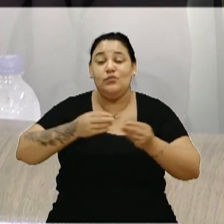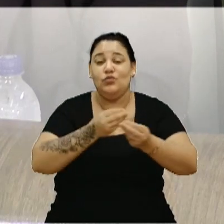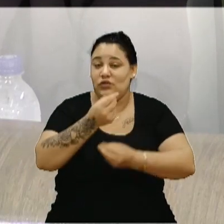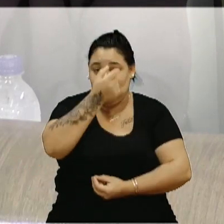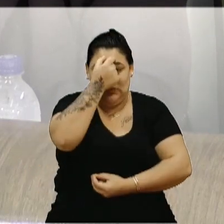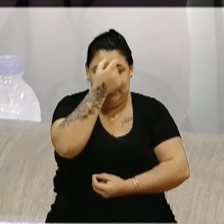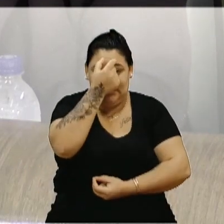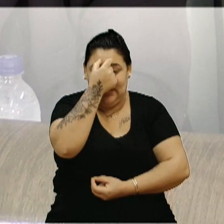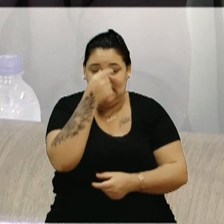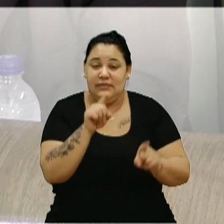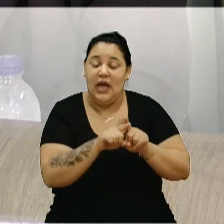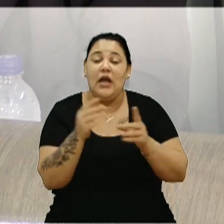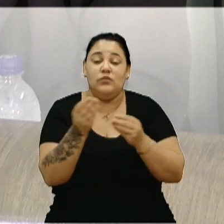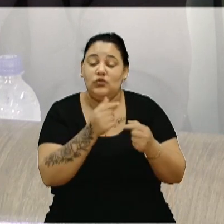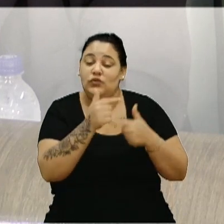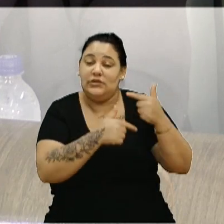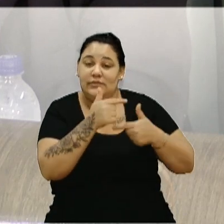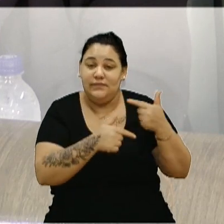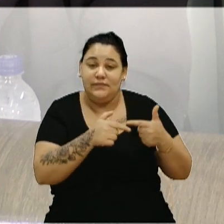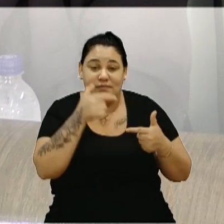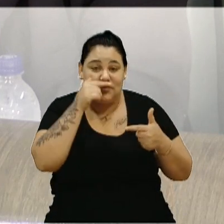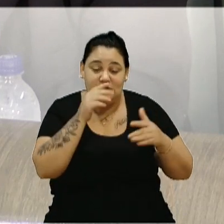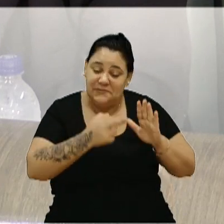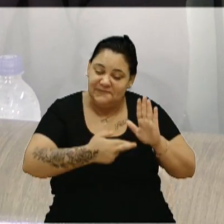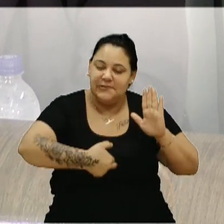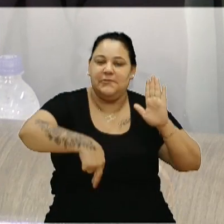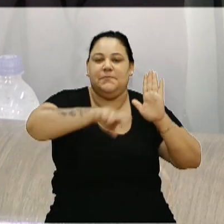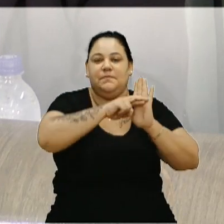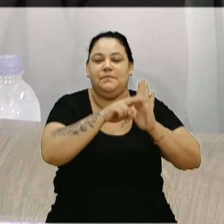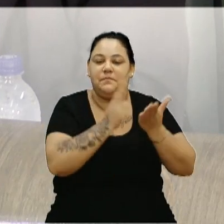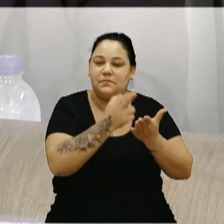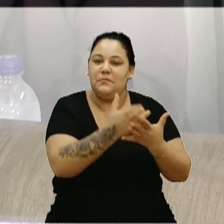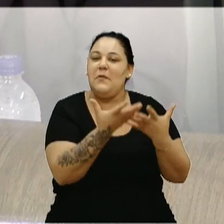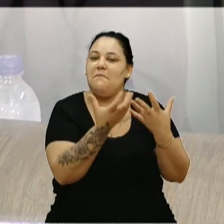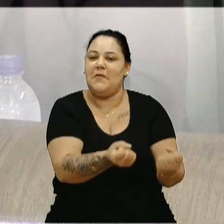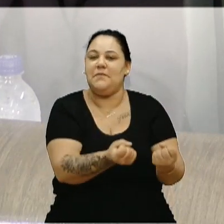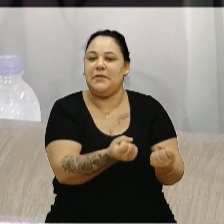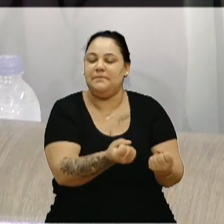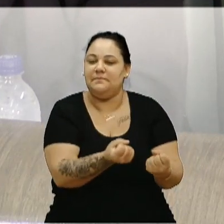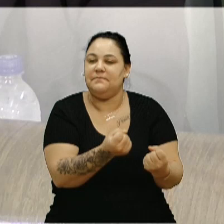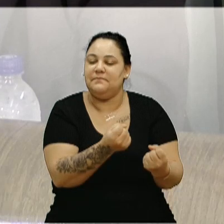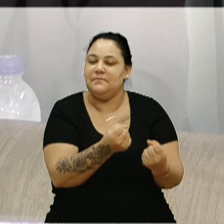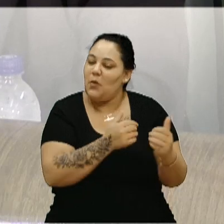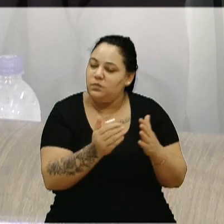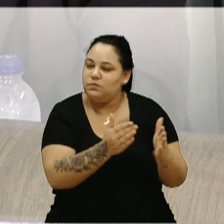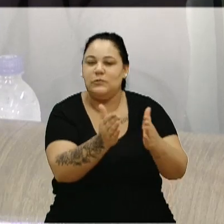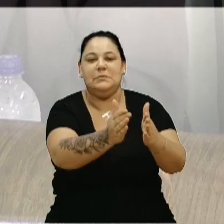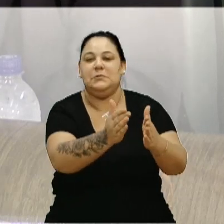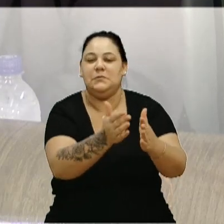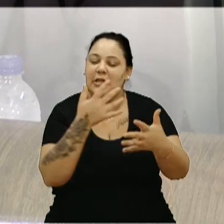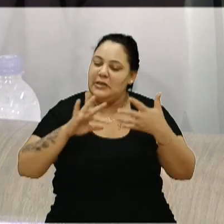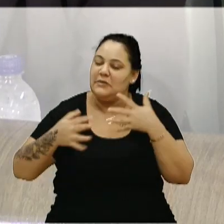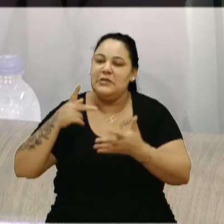e muito trabalho para que a gente continue firme na caminhada da transparência e